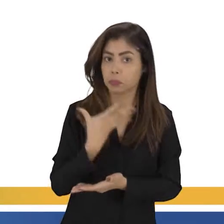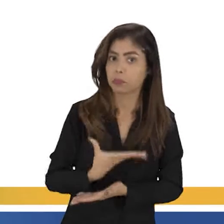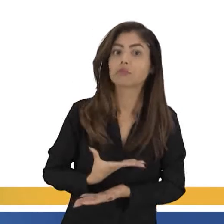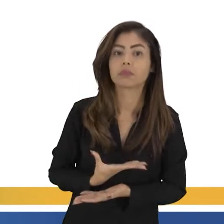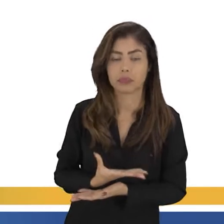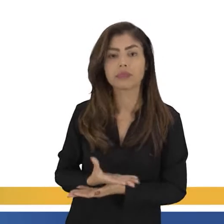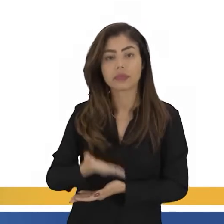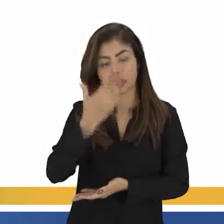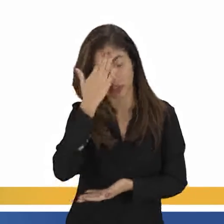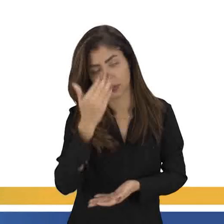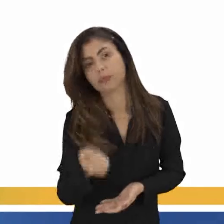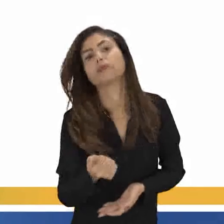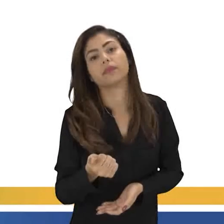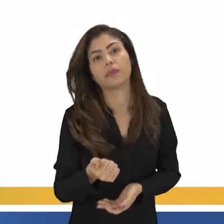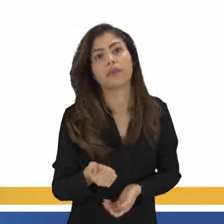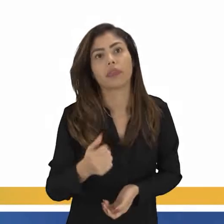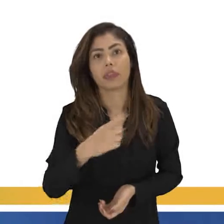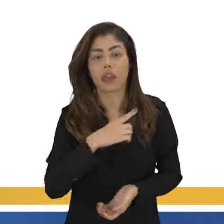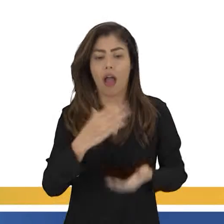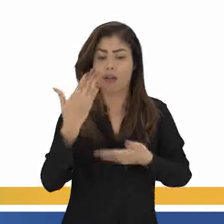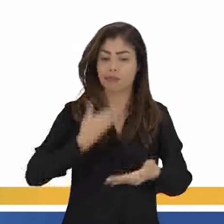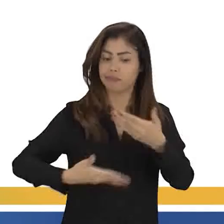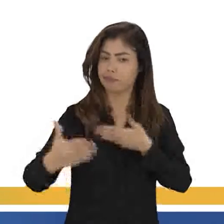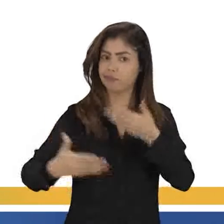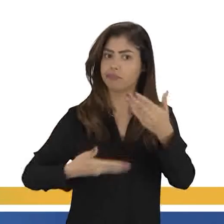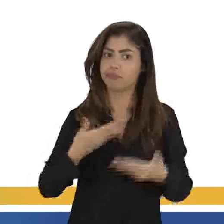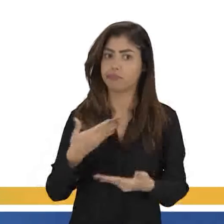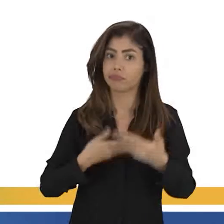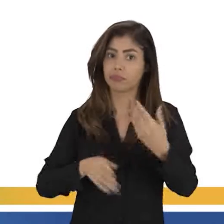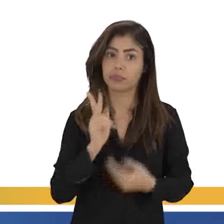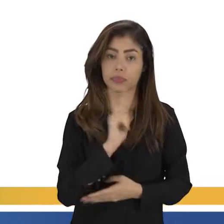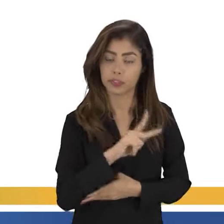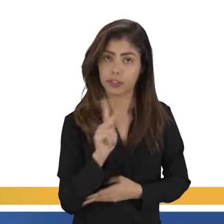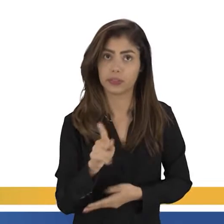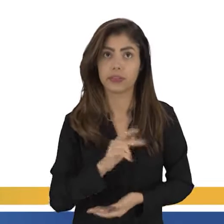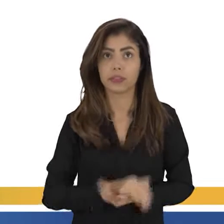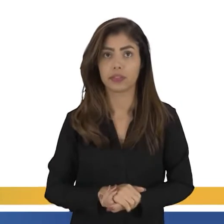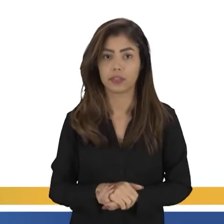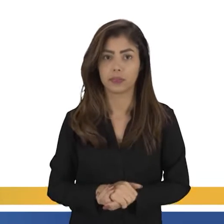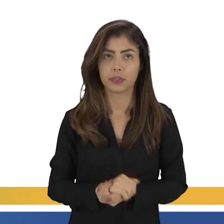interessante, né, você ter essa socialização com seus professores,